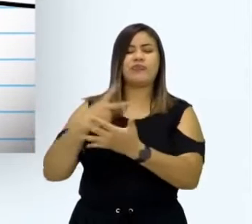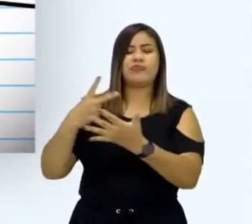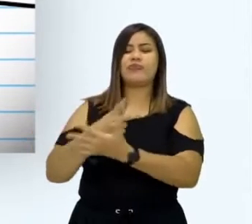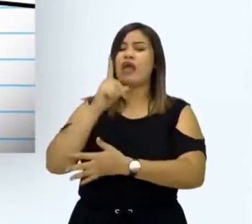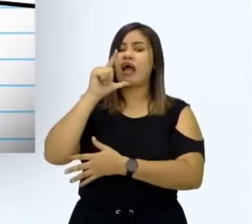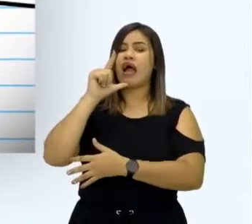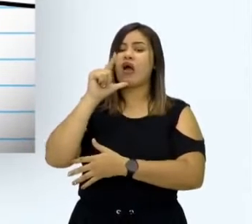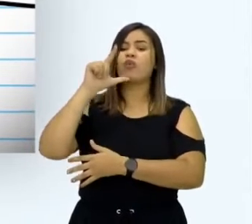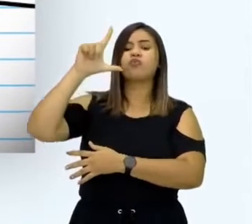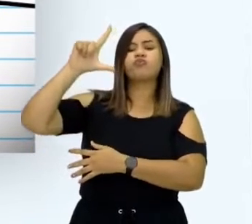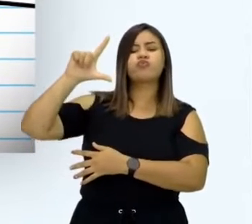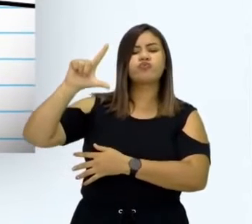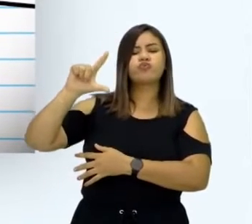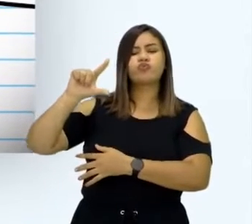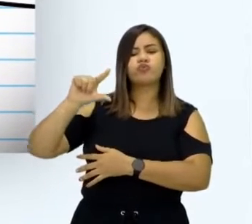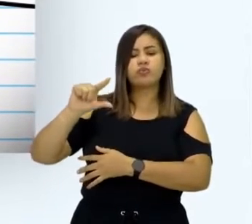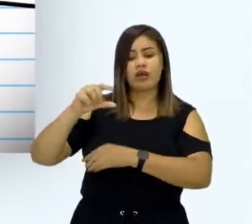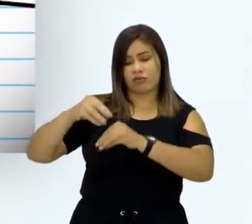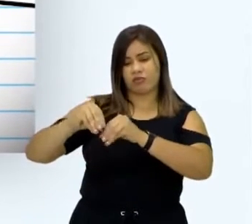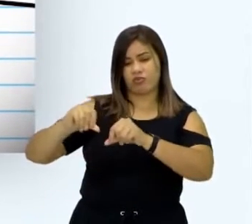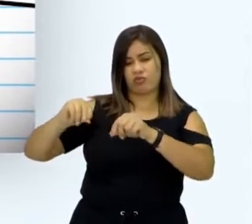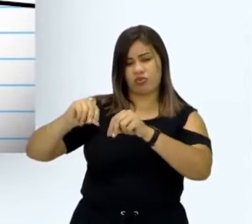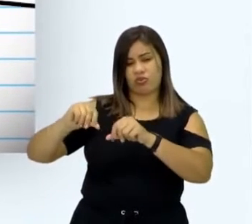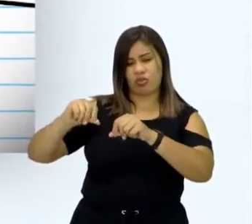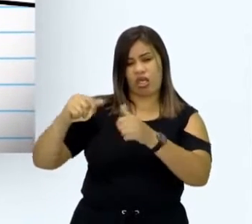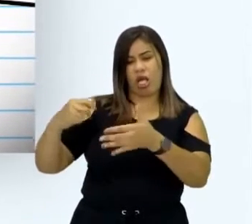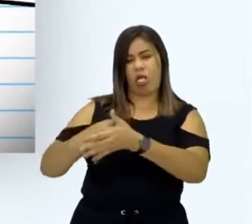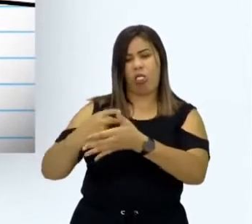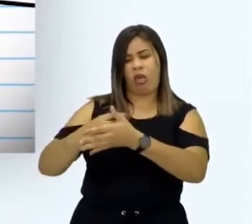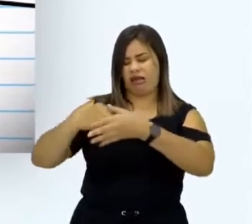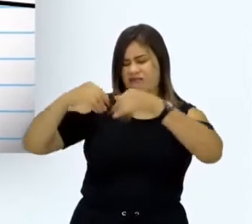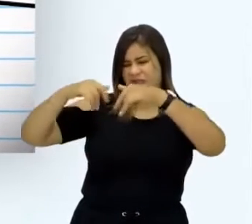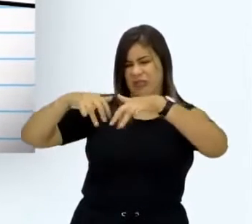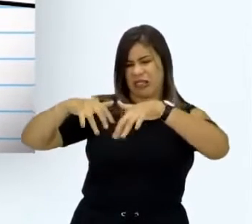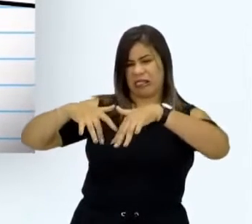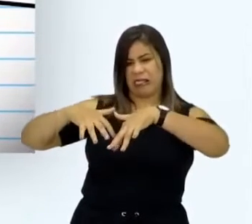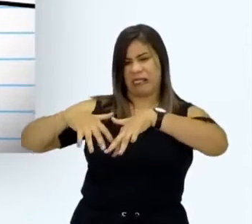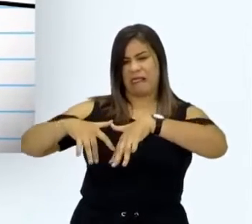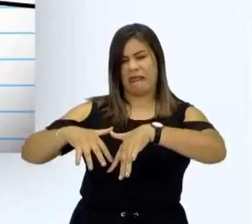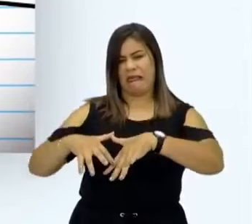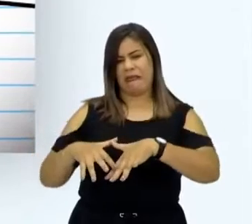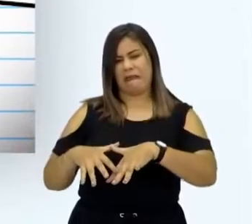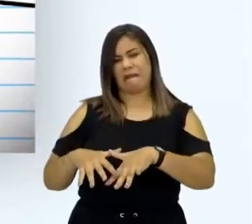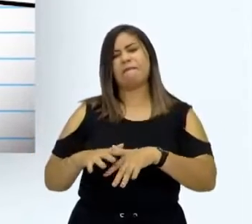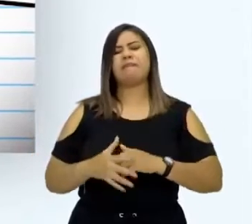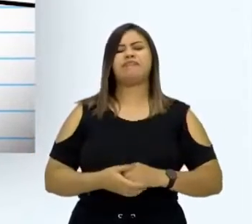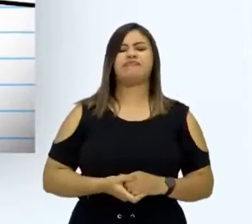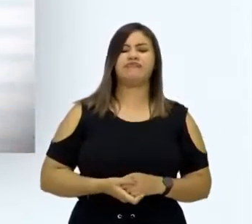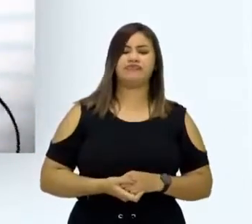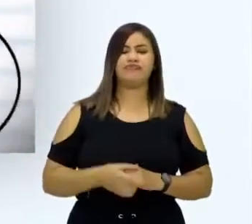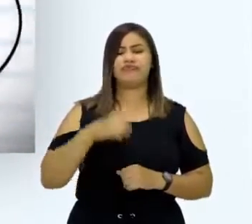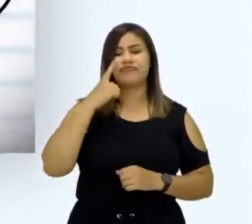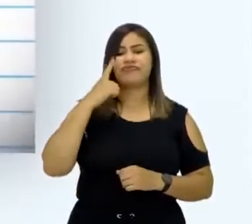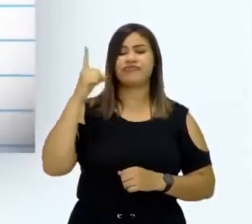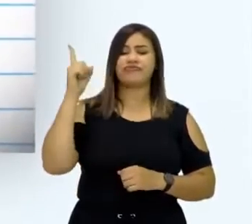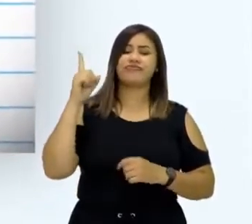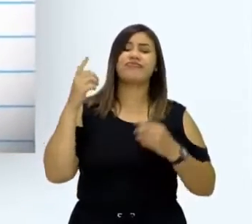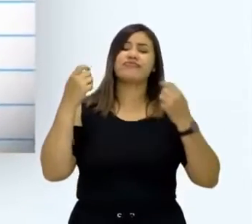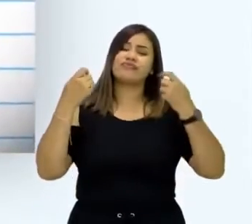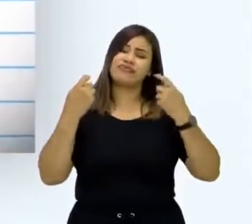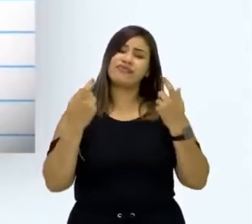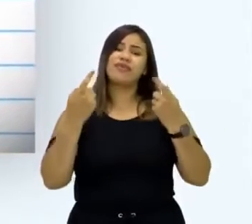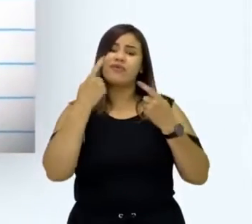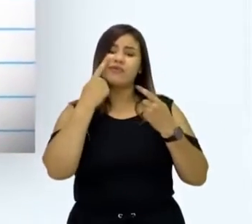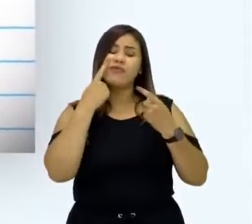sua disponibilidade, pode degradar os solos e, em casos extremos, levar ao processo de desertificação. Nota-se, portanto, que há uma